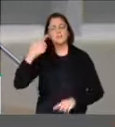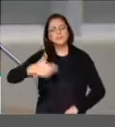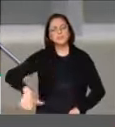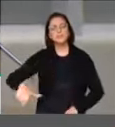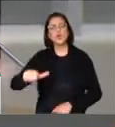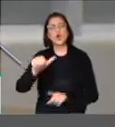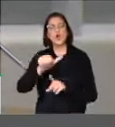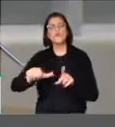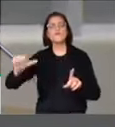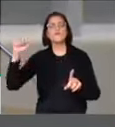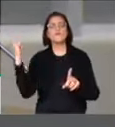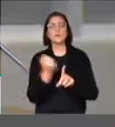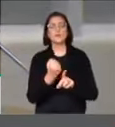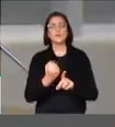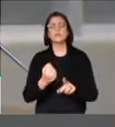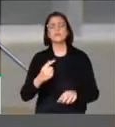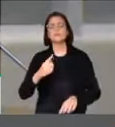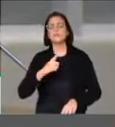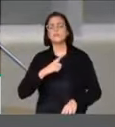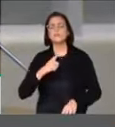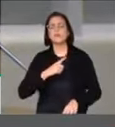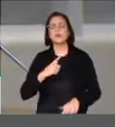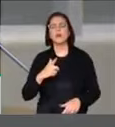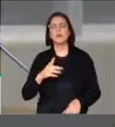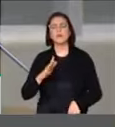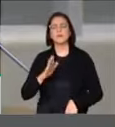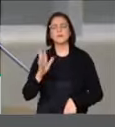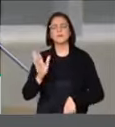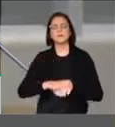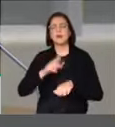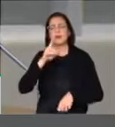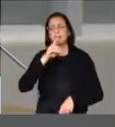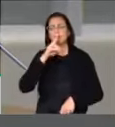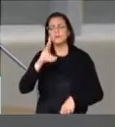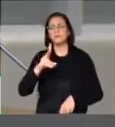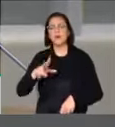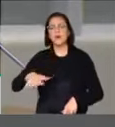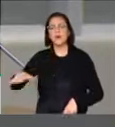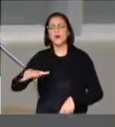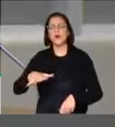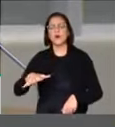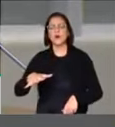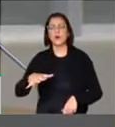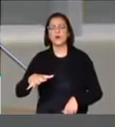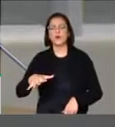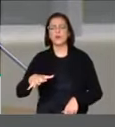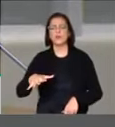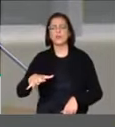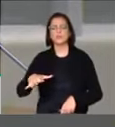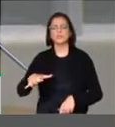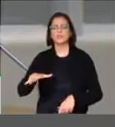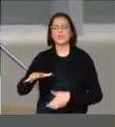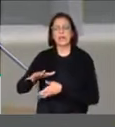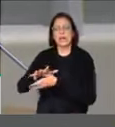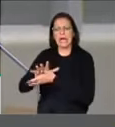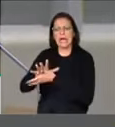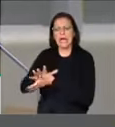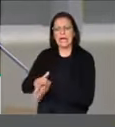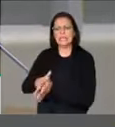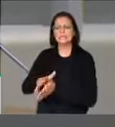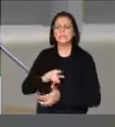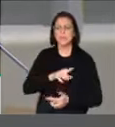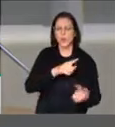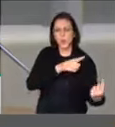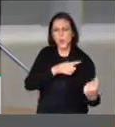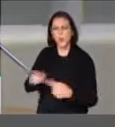feminismo, um empoderamento cada vez mais forte das lutas antirracistas num país que tem um racismo estrutural como o nosso, né,